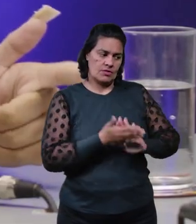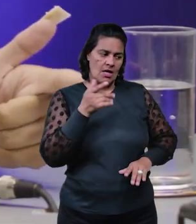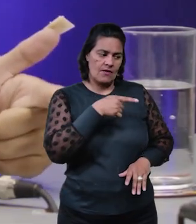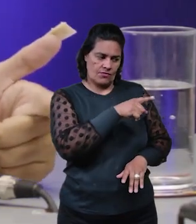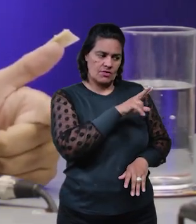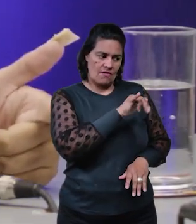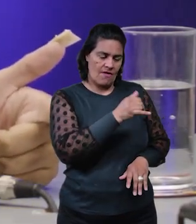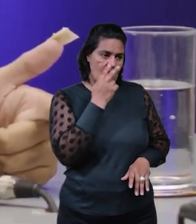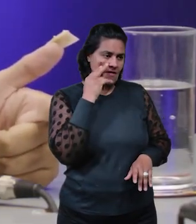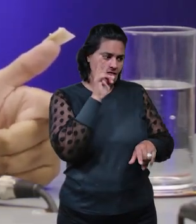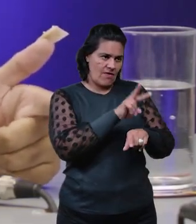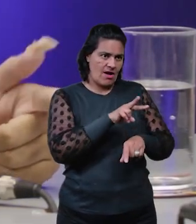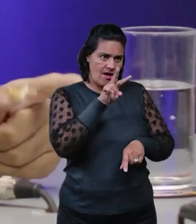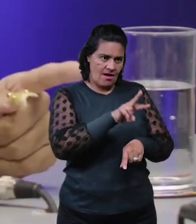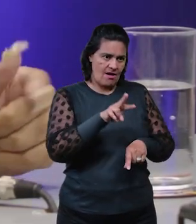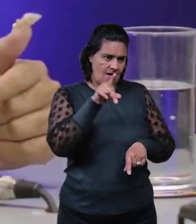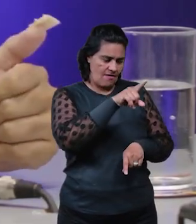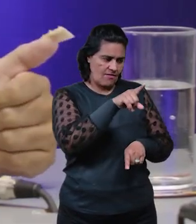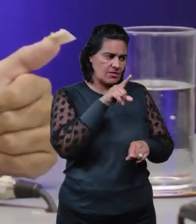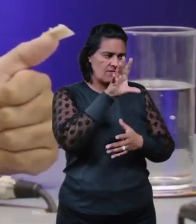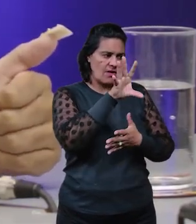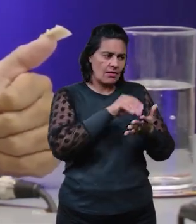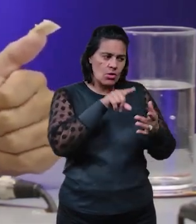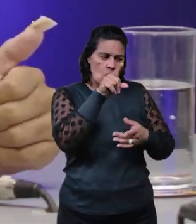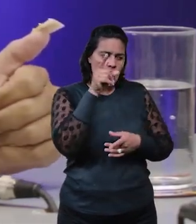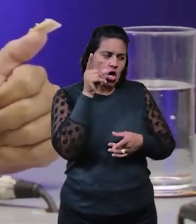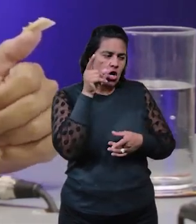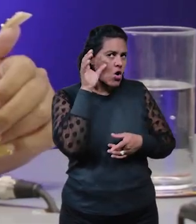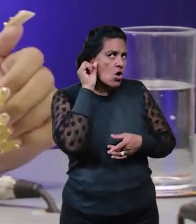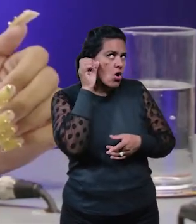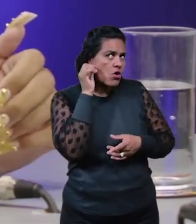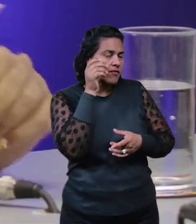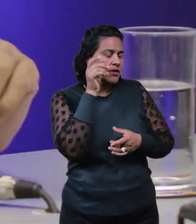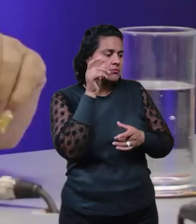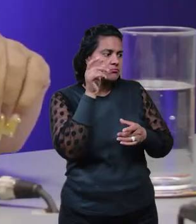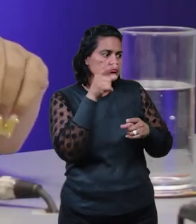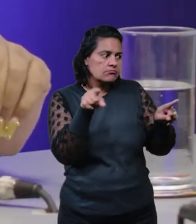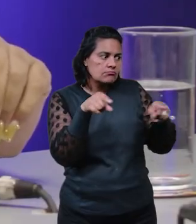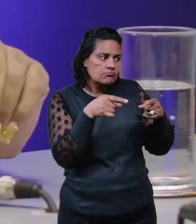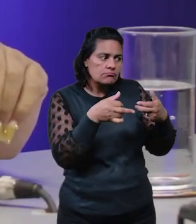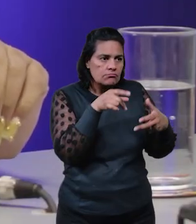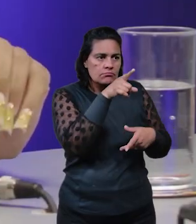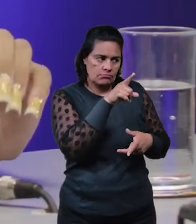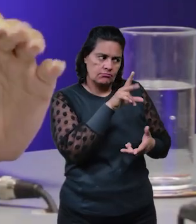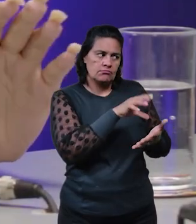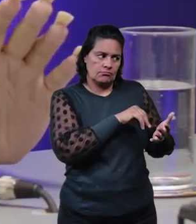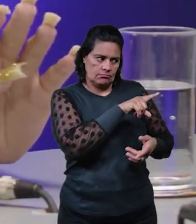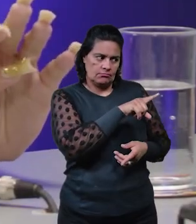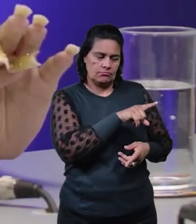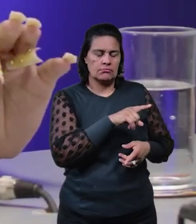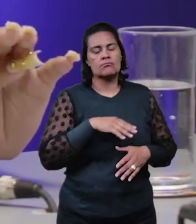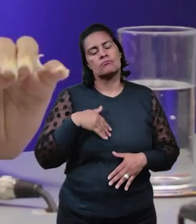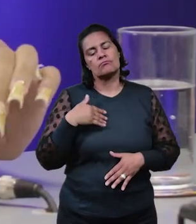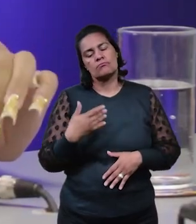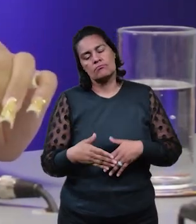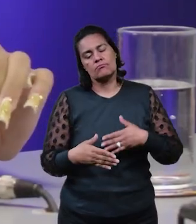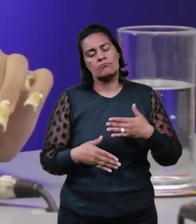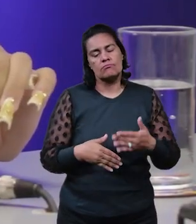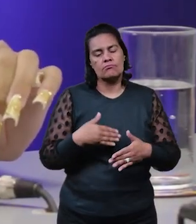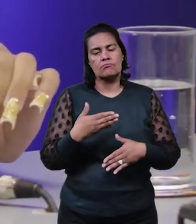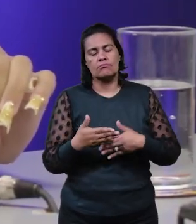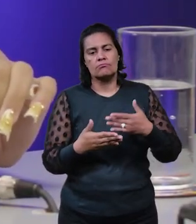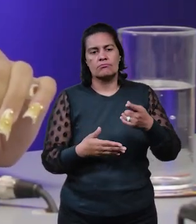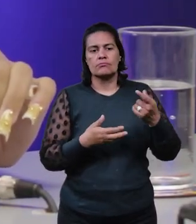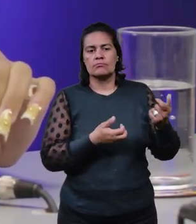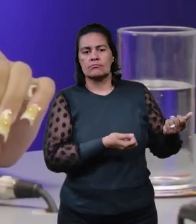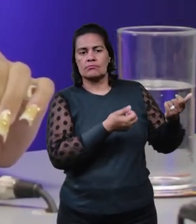começar a assistir as coisas que ela fala, vai ouvir as músicas dela, prestar atenção. E aí, 2, 3 atendimentos depois, ela